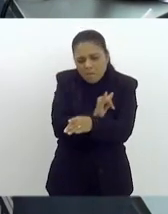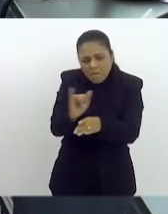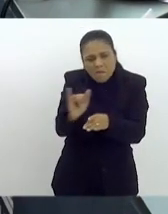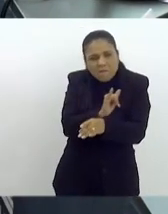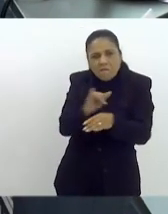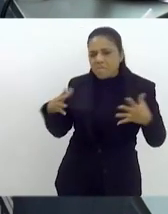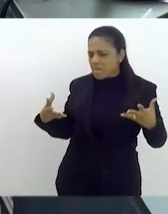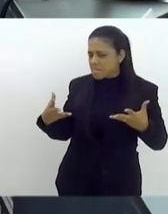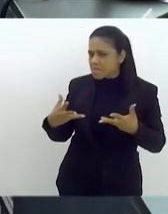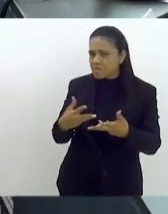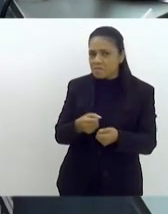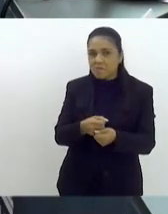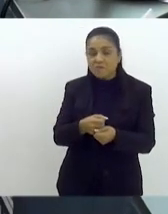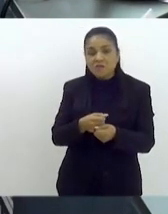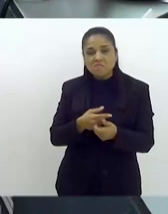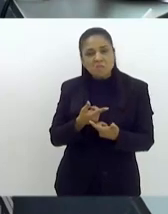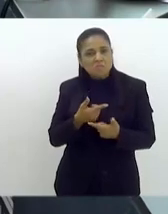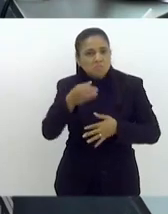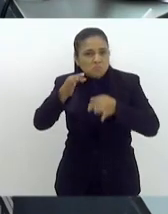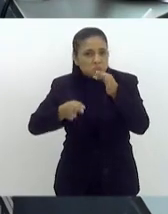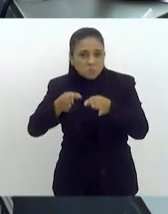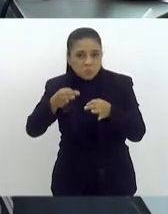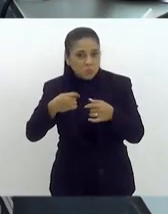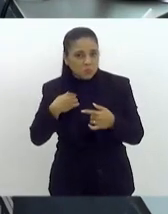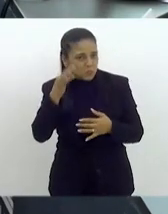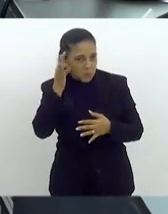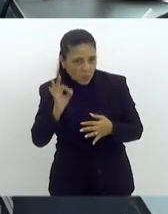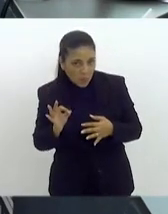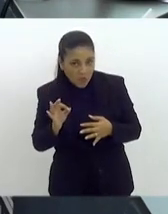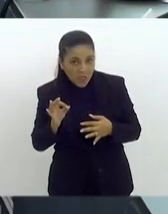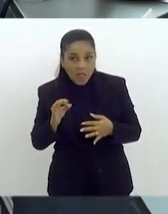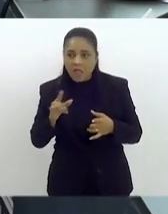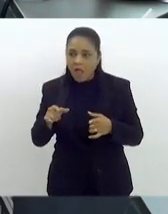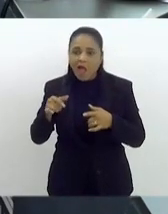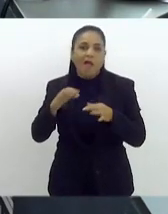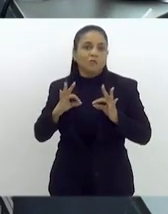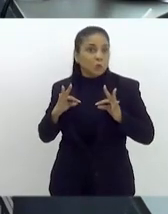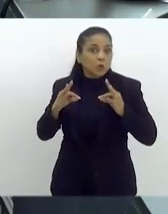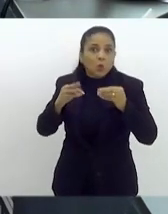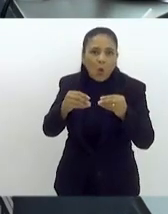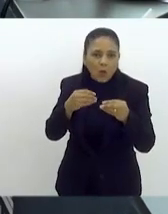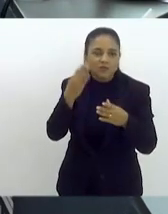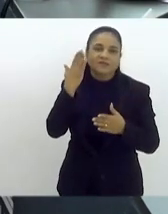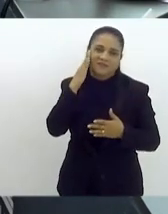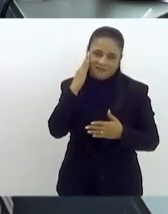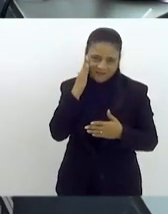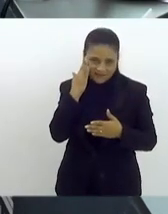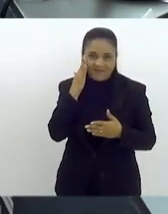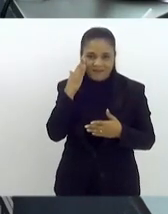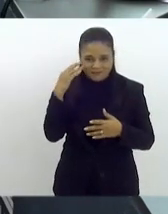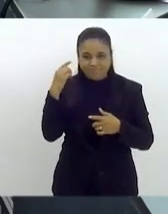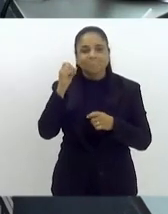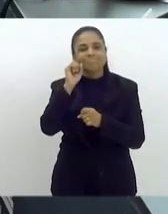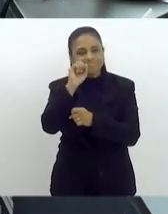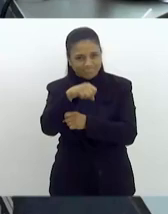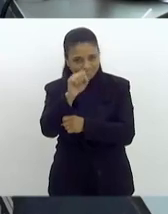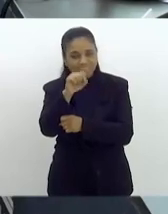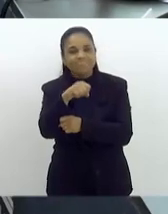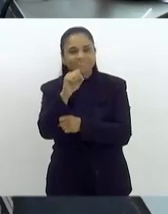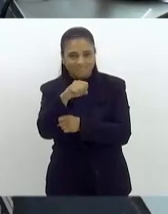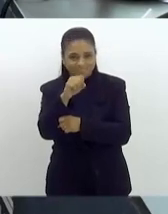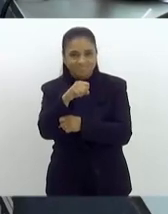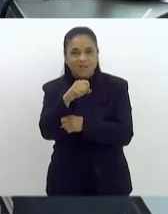mundo jurídico eu conseguiu entender tá todo mundo bagunçando a cabeça que sim os assessores todo mundo conseguiu entender